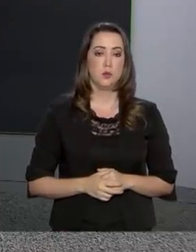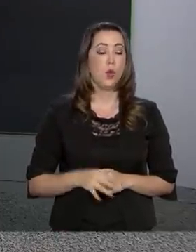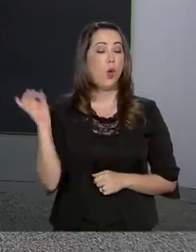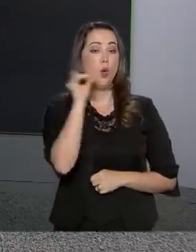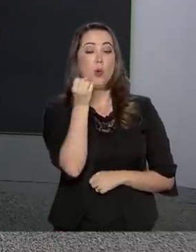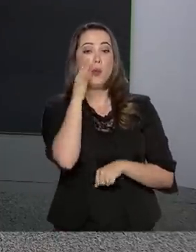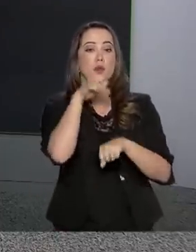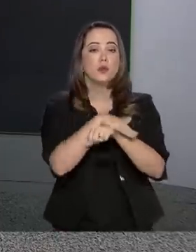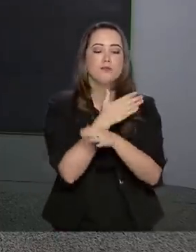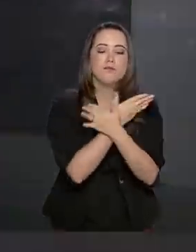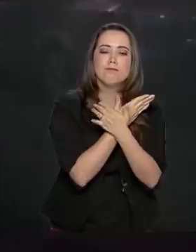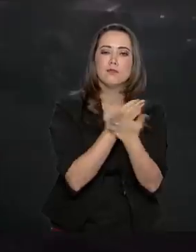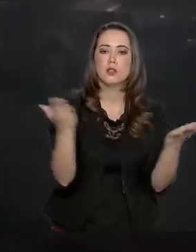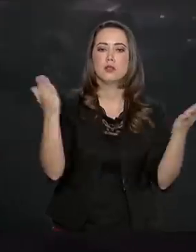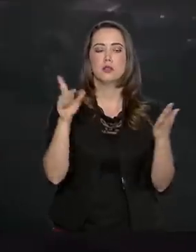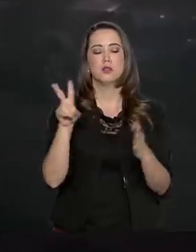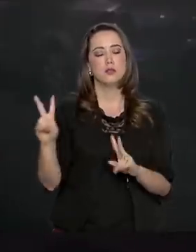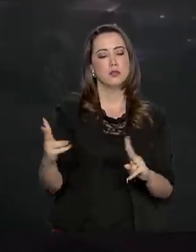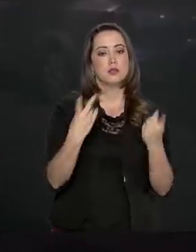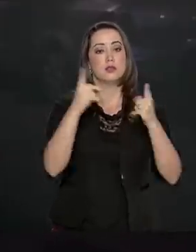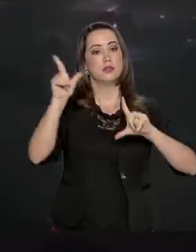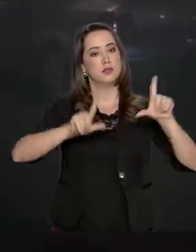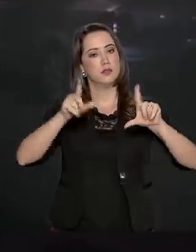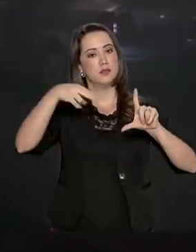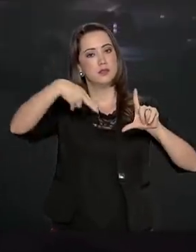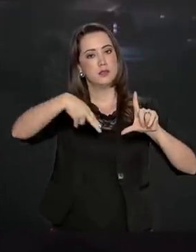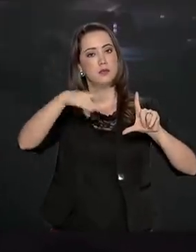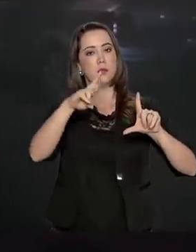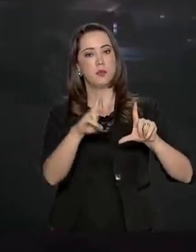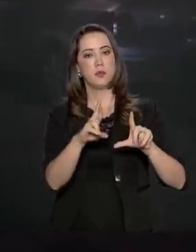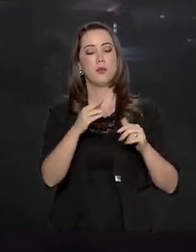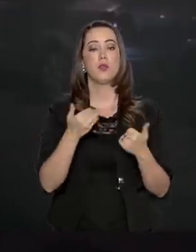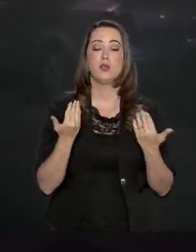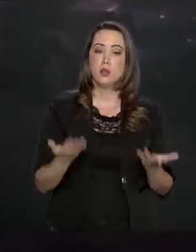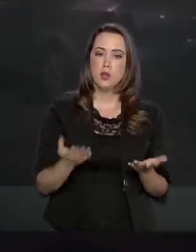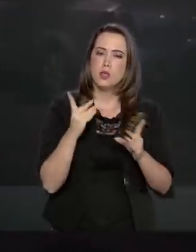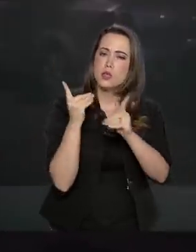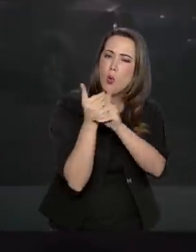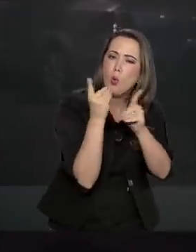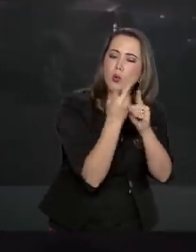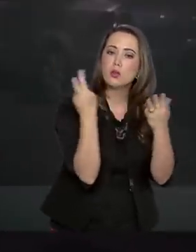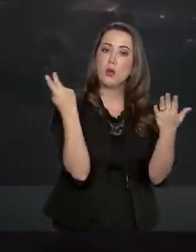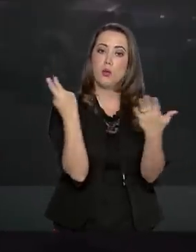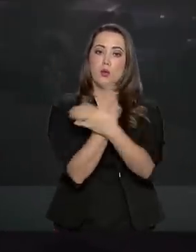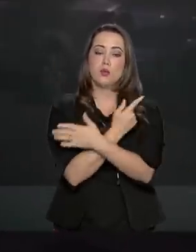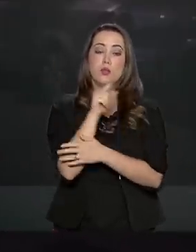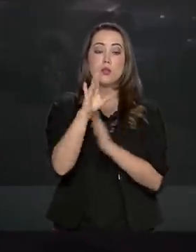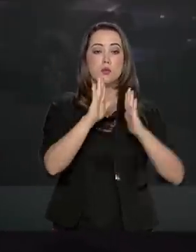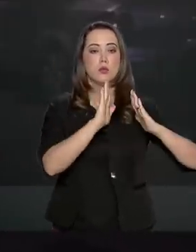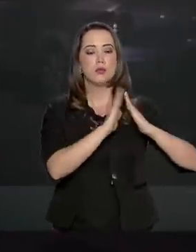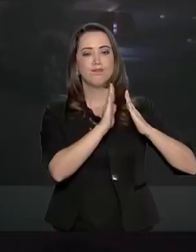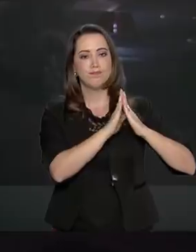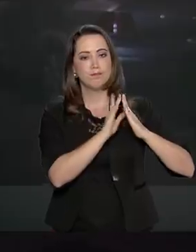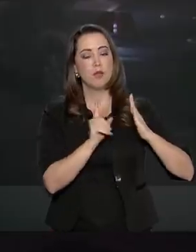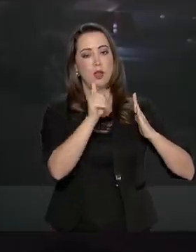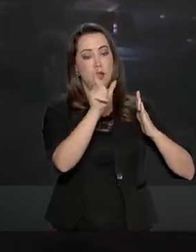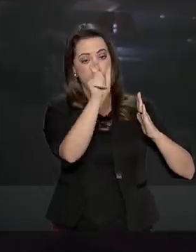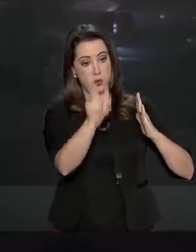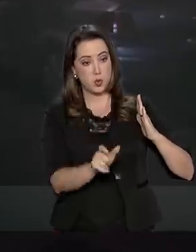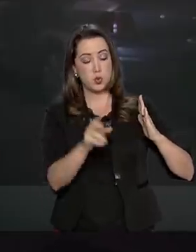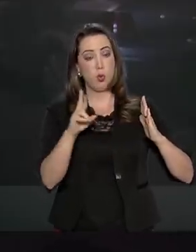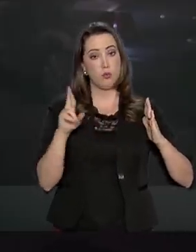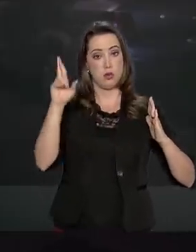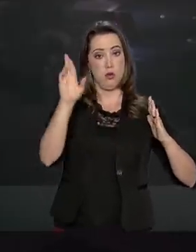Boa noite, Renata. Boa noite a você que acompanha a programação da NBR. Esse encontro aconteceu na casa de um empresário